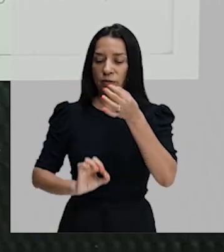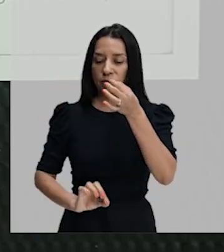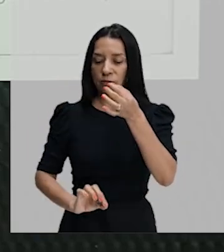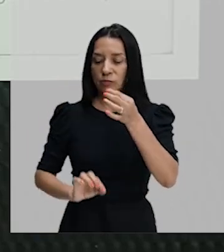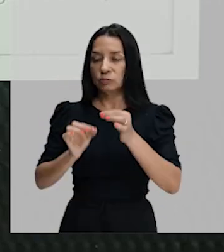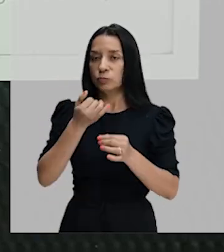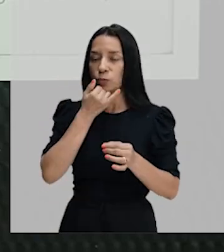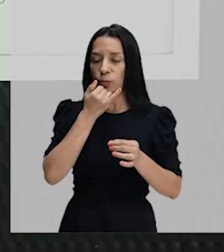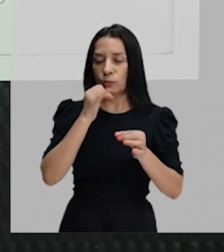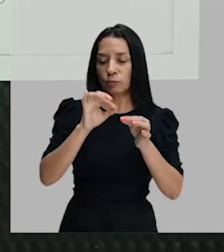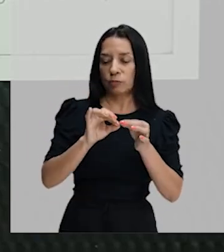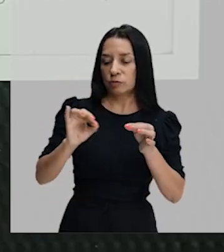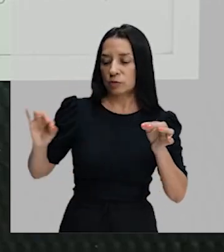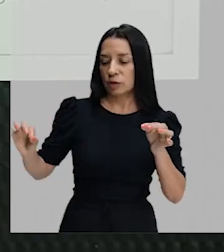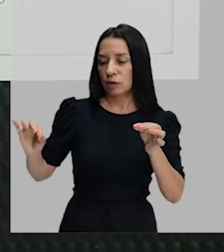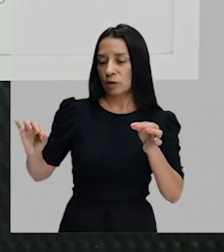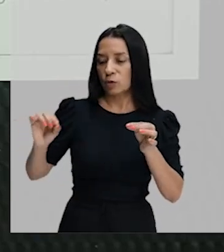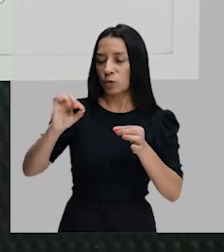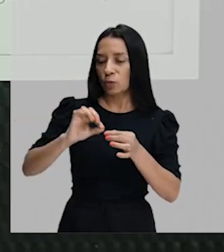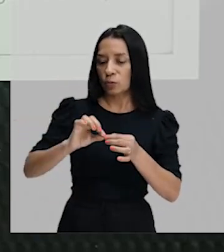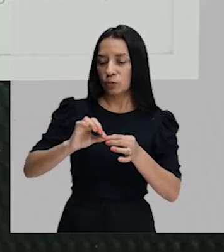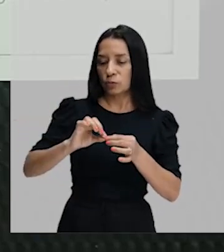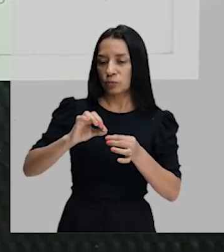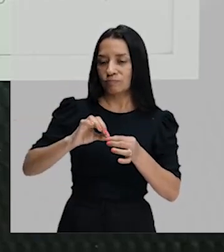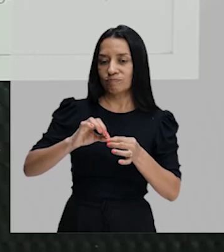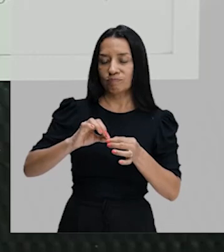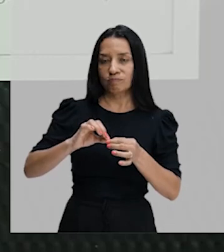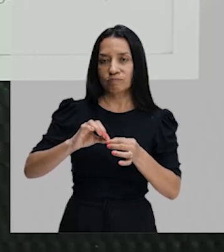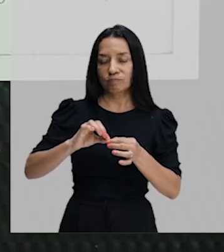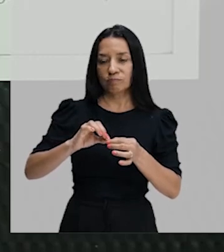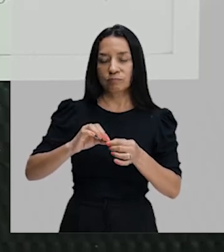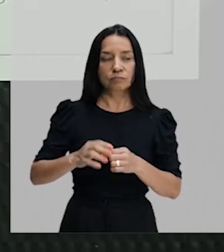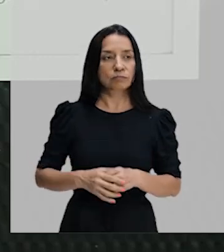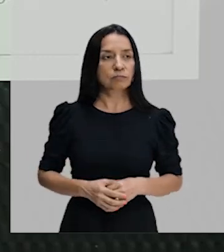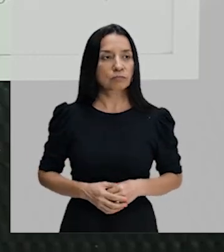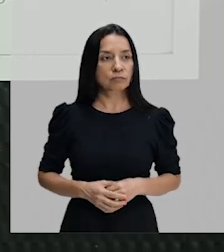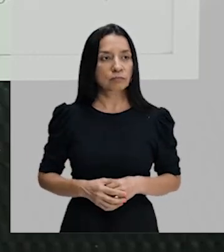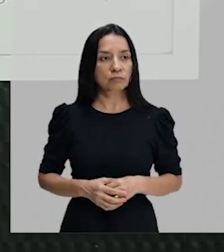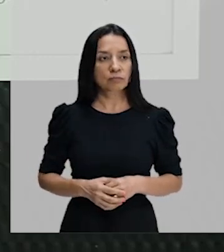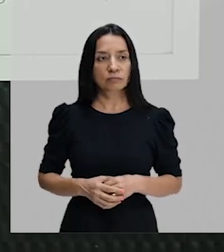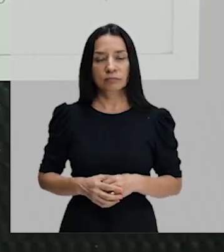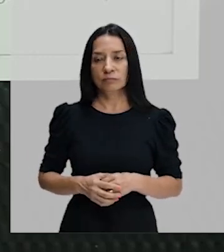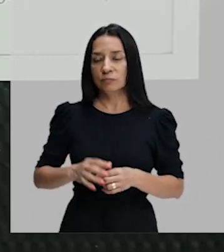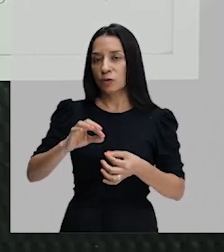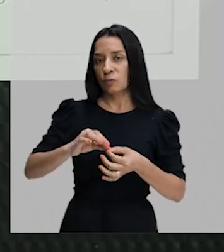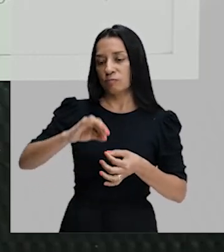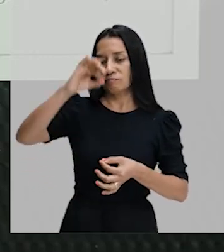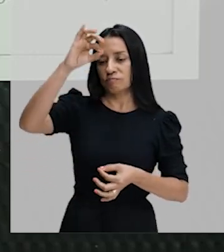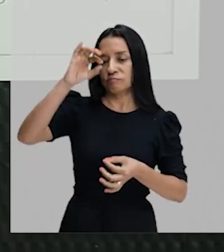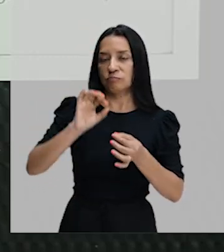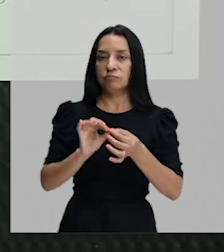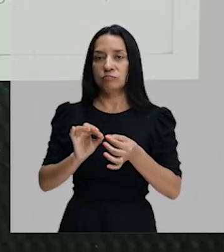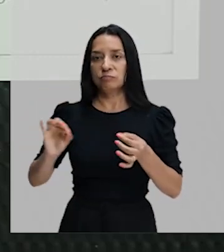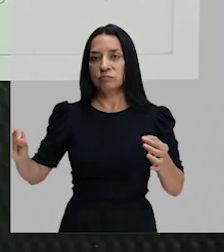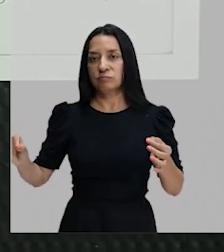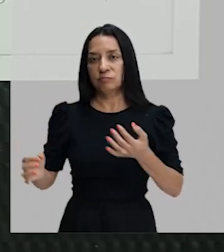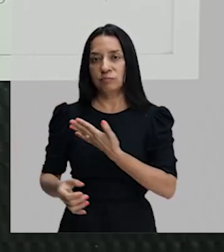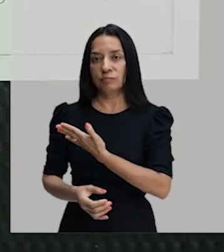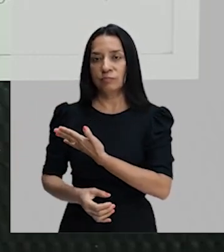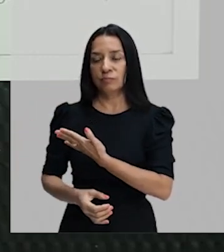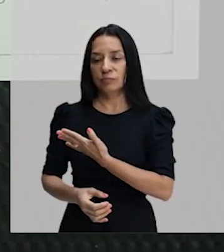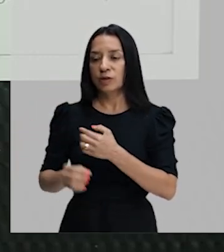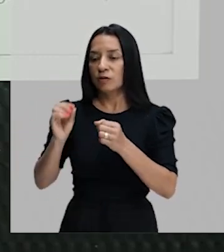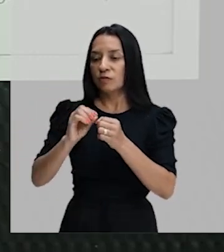na horizontal. Certo? Aqui o vetor A e aqui o vetor B. Neste caso, quando a gente for fazer A mais